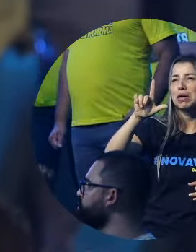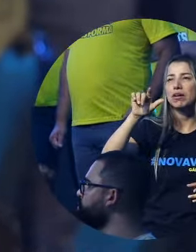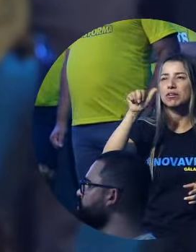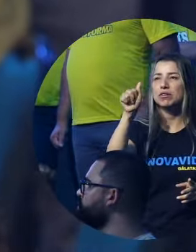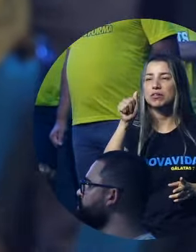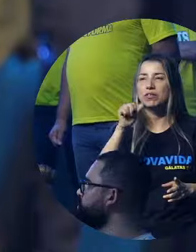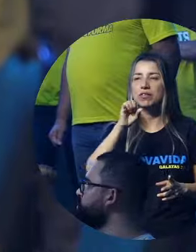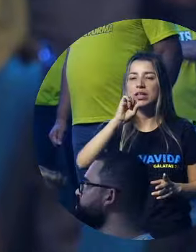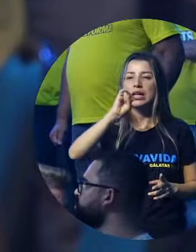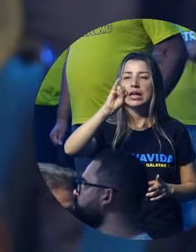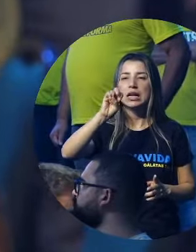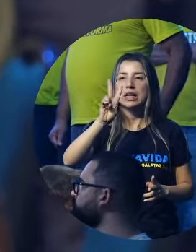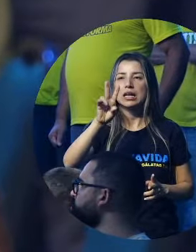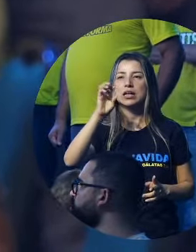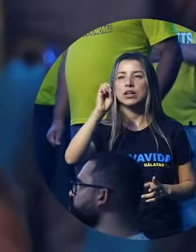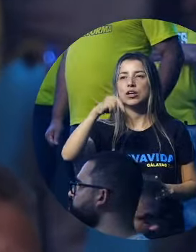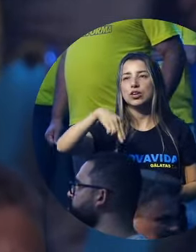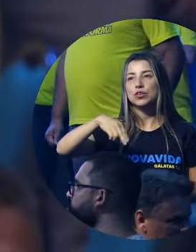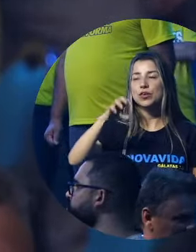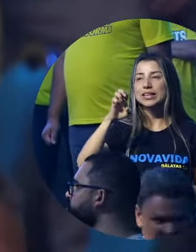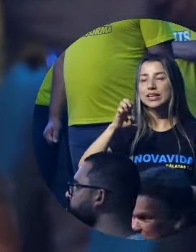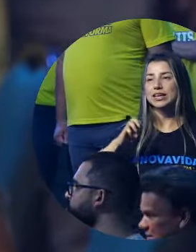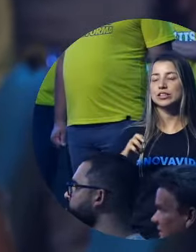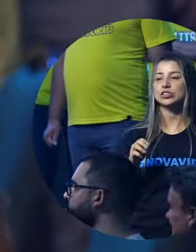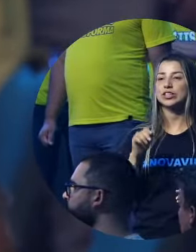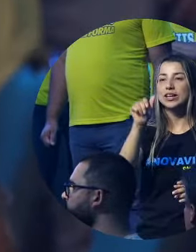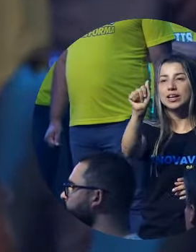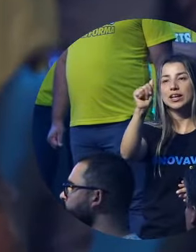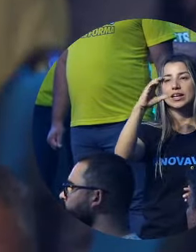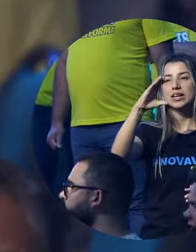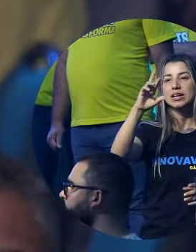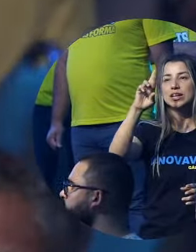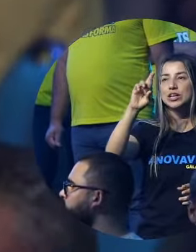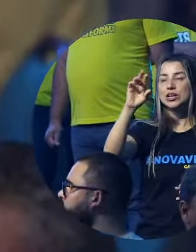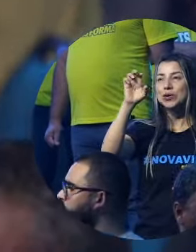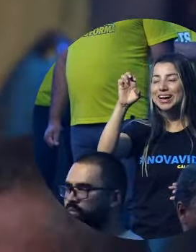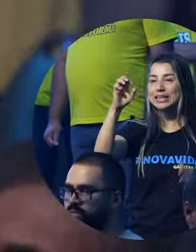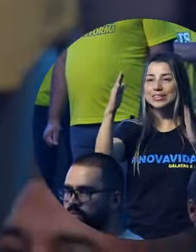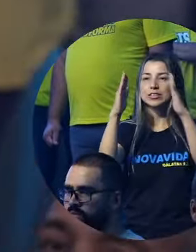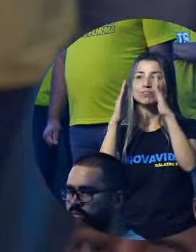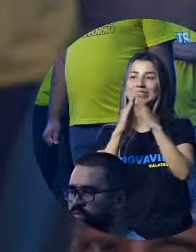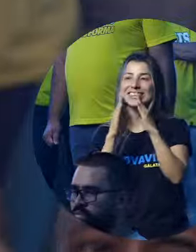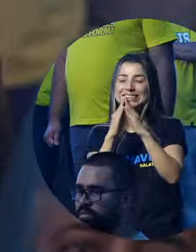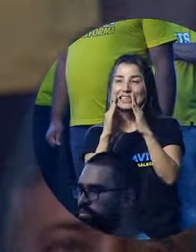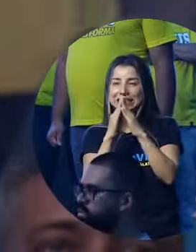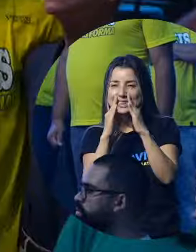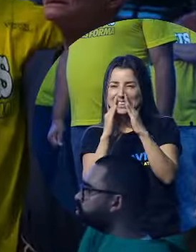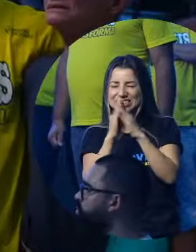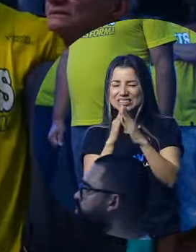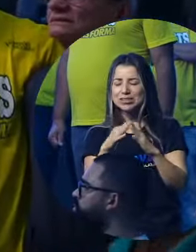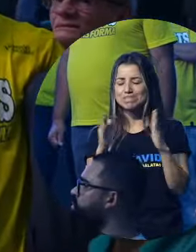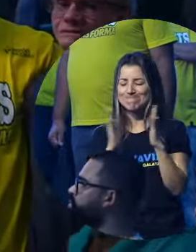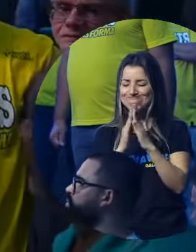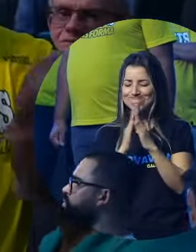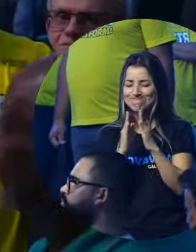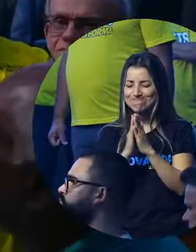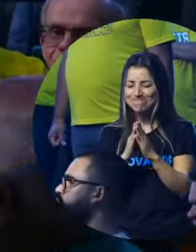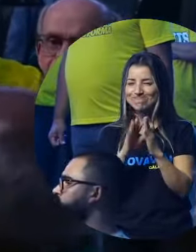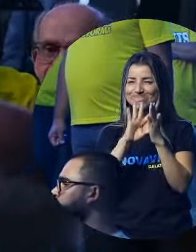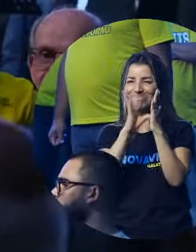o pastor Ivan está com a sua igreja reunida em oração, clamando ao Senhor